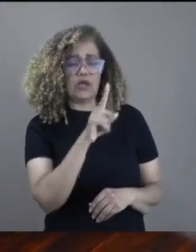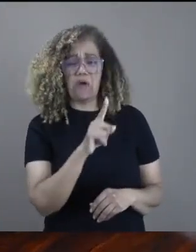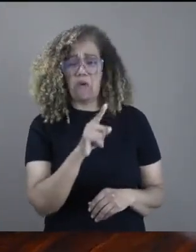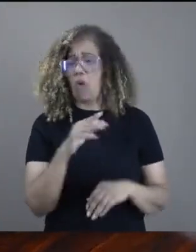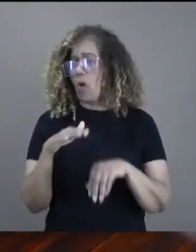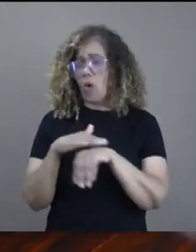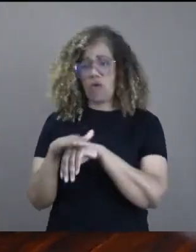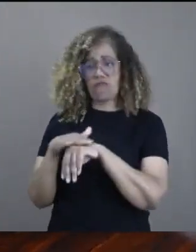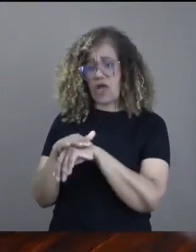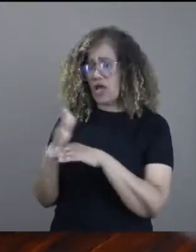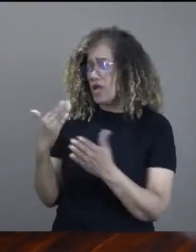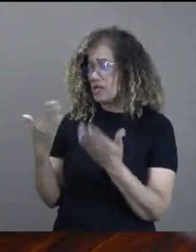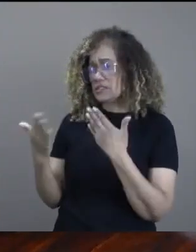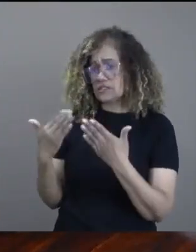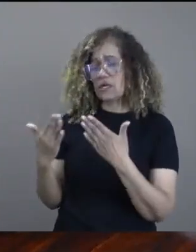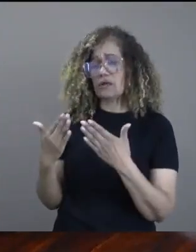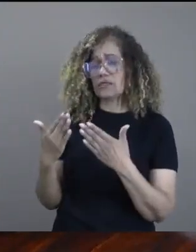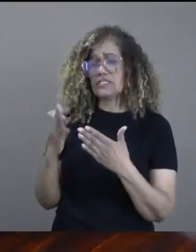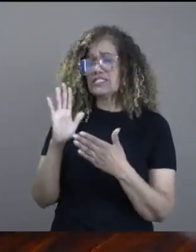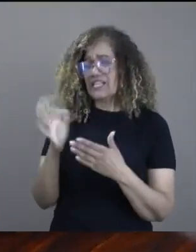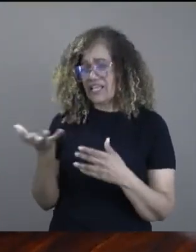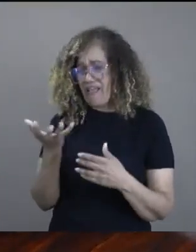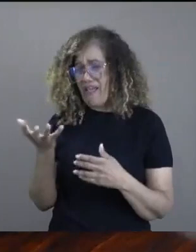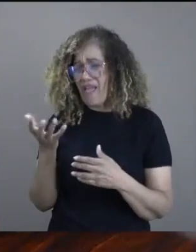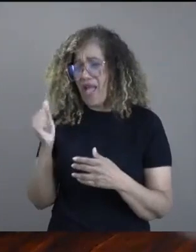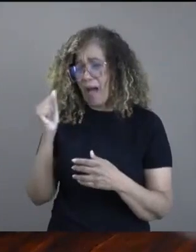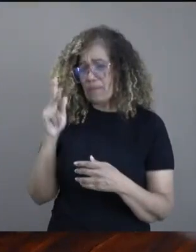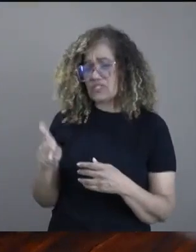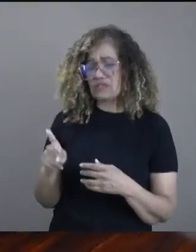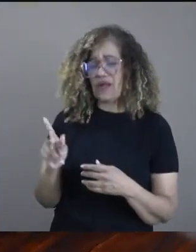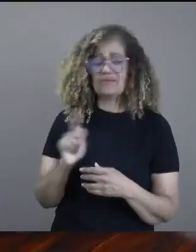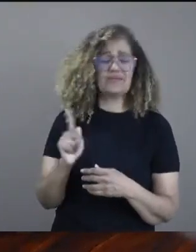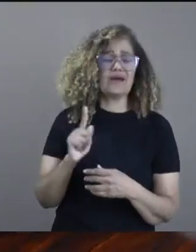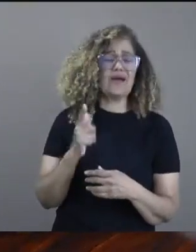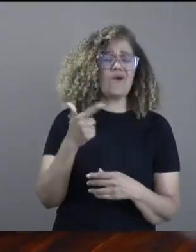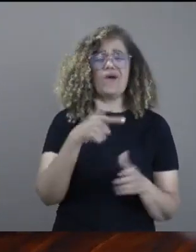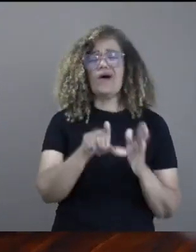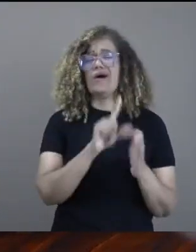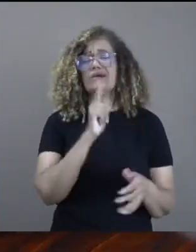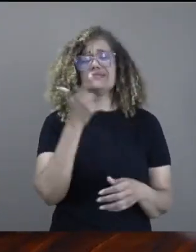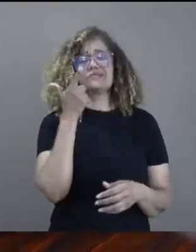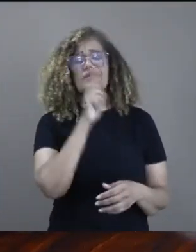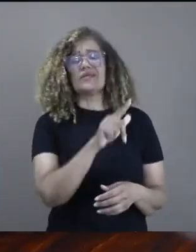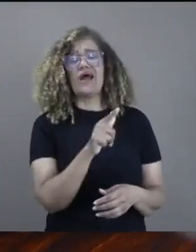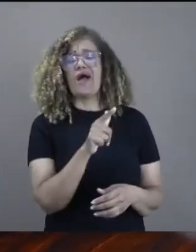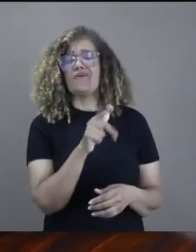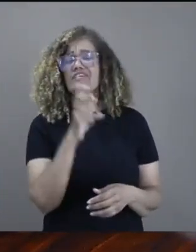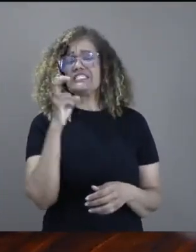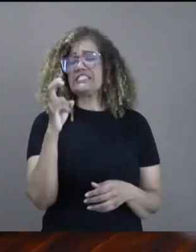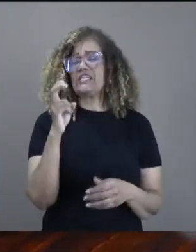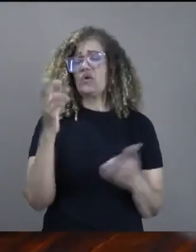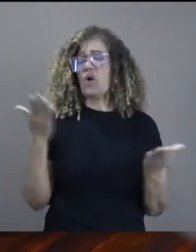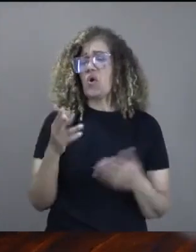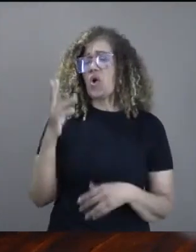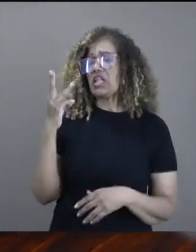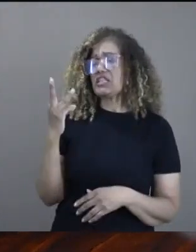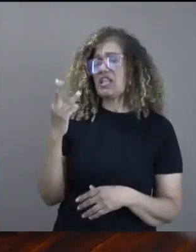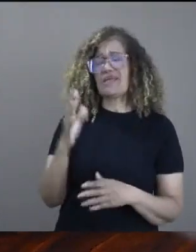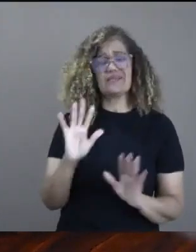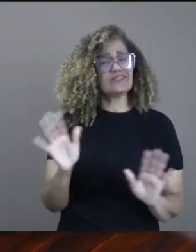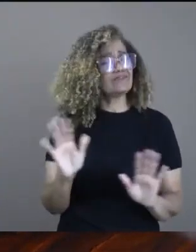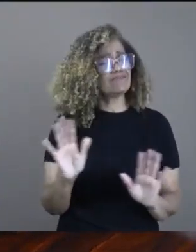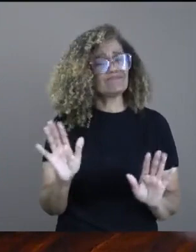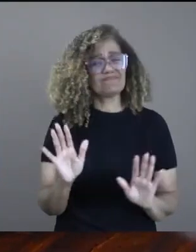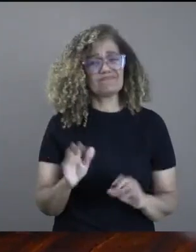que temha seesse aposentado há alguns anos ele vai dizer eu ganhava cin Tô Ganhando três até já falei isso aqui no longo da da minha